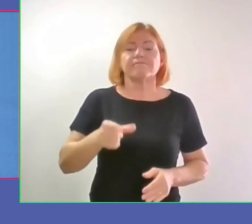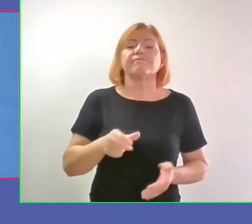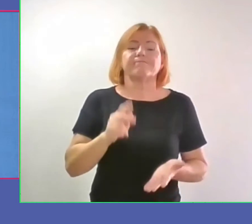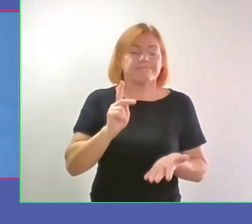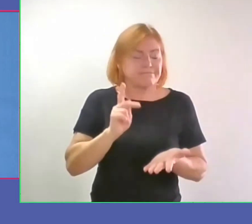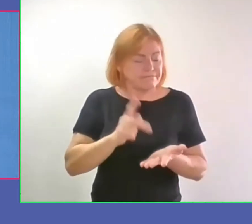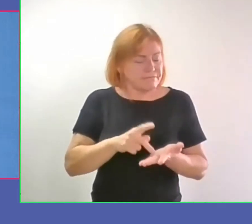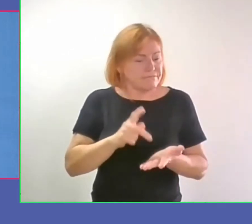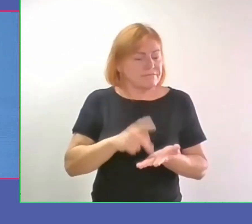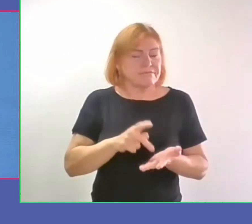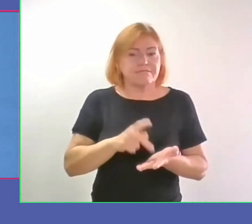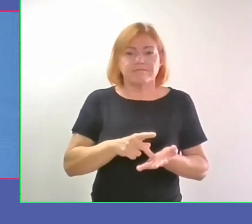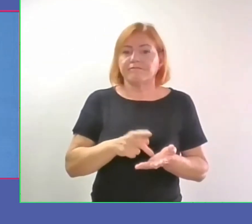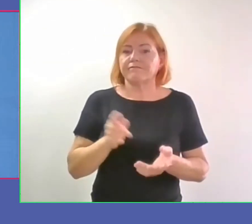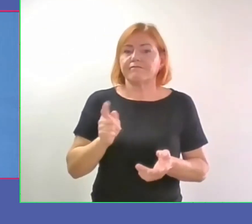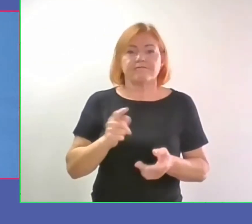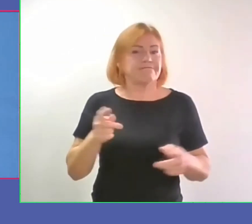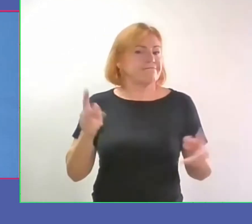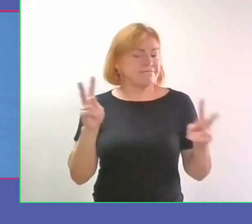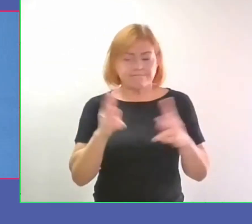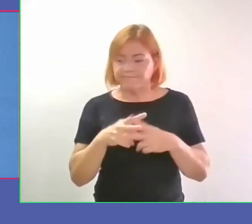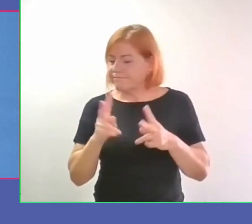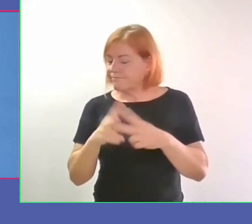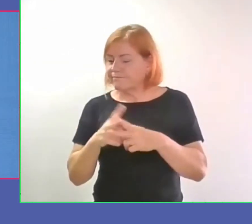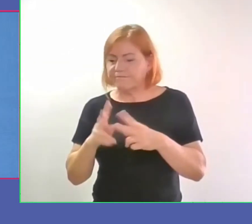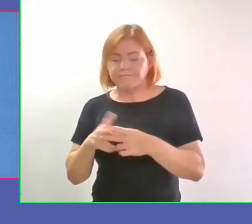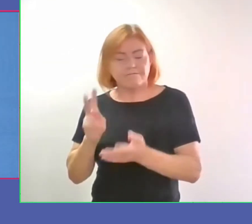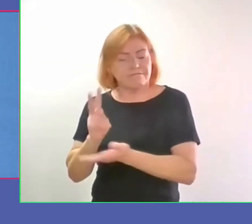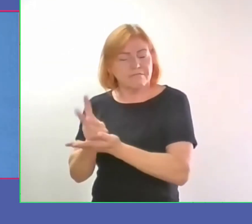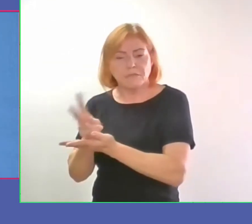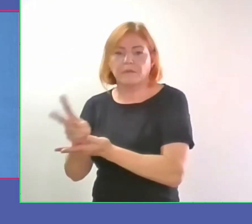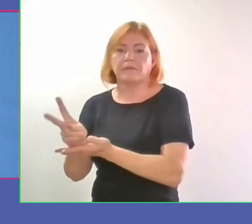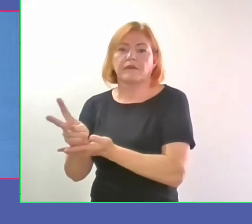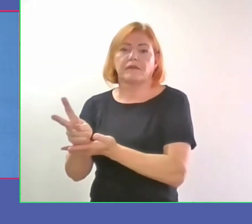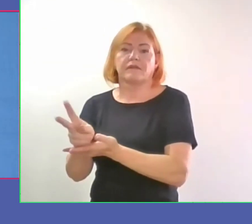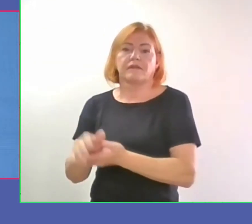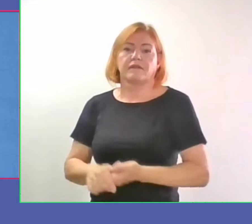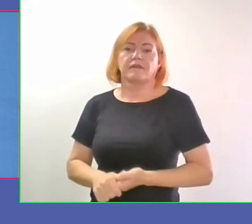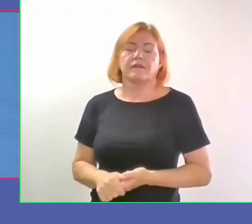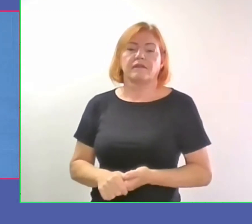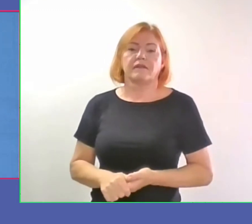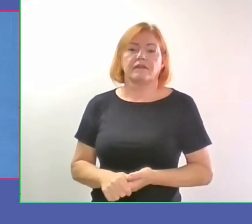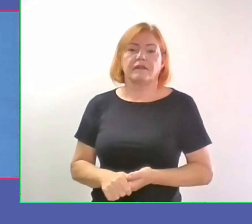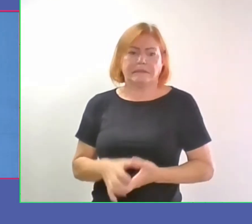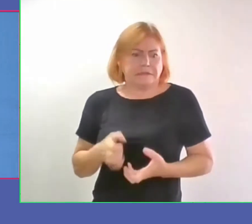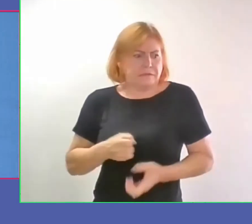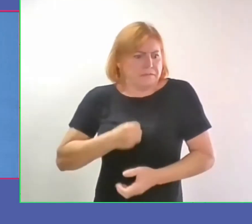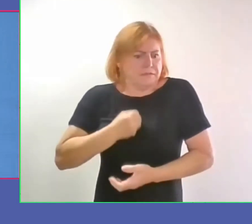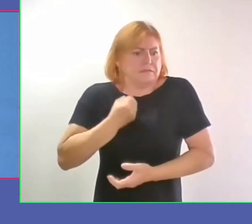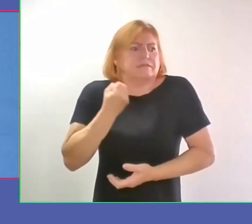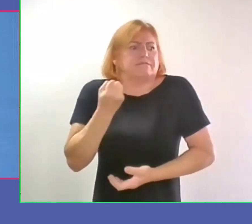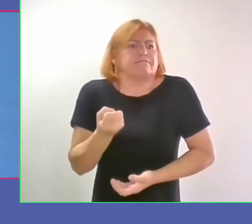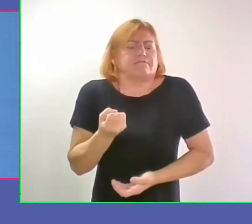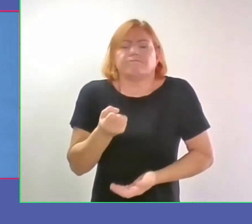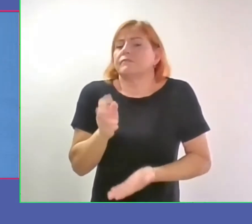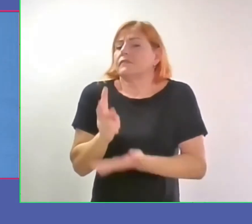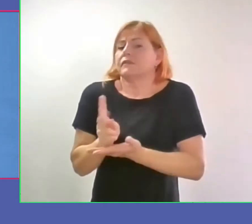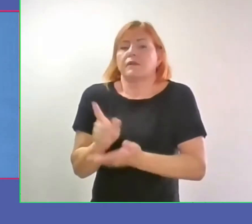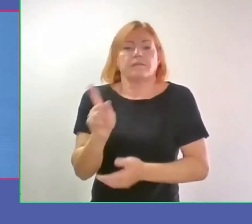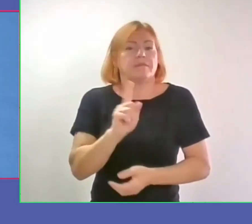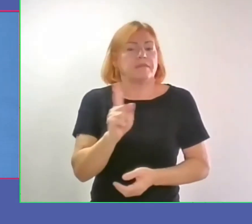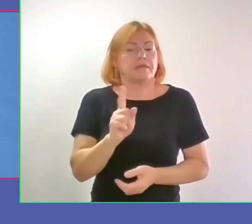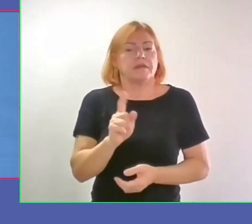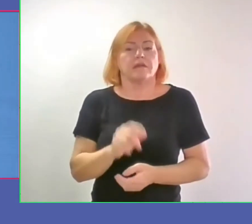contenderei para sempre, nem estarei perpetuamente encolerizado, pois a minha presença